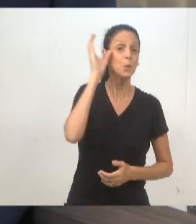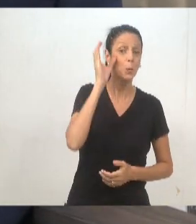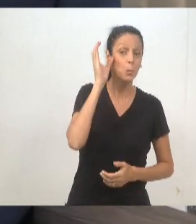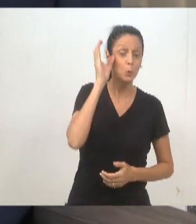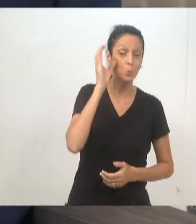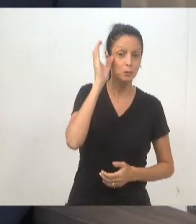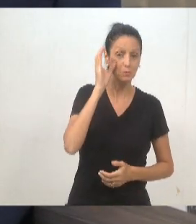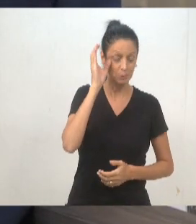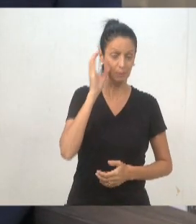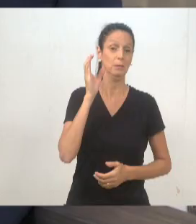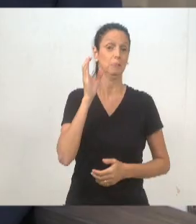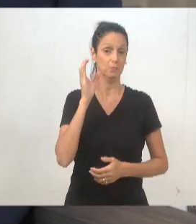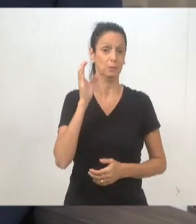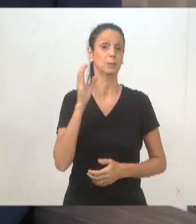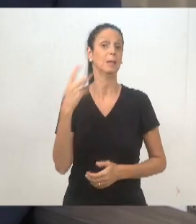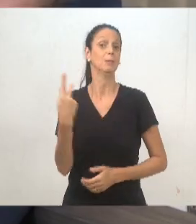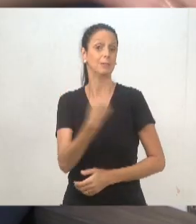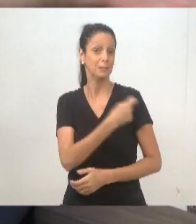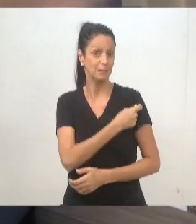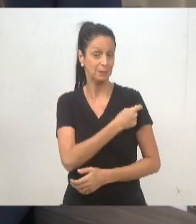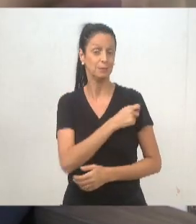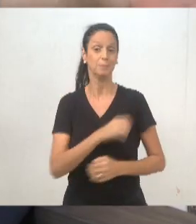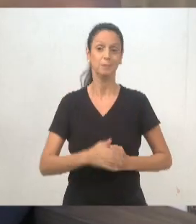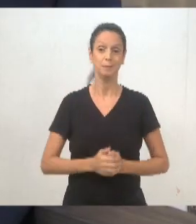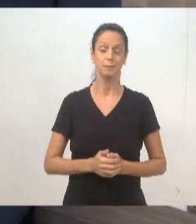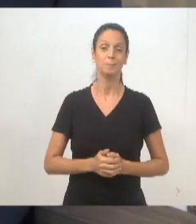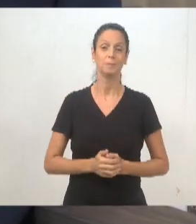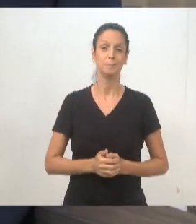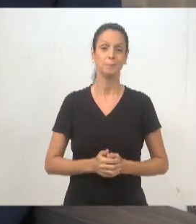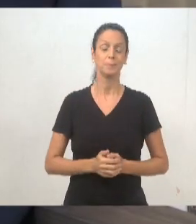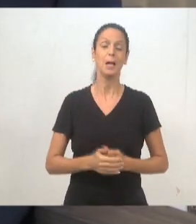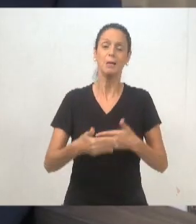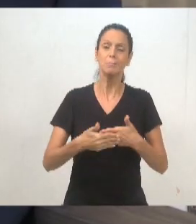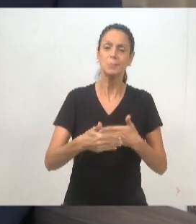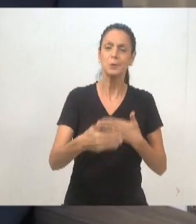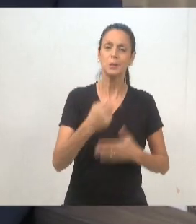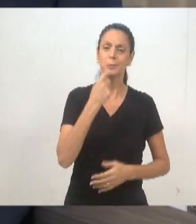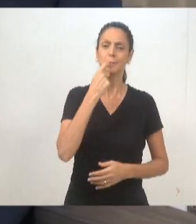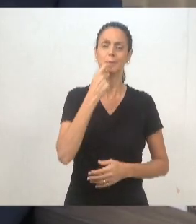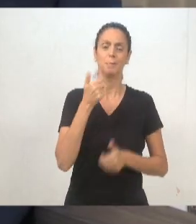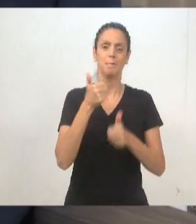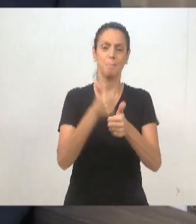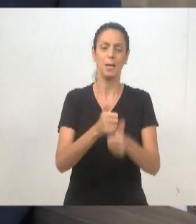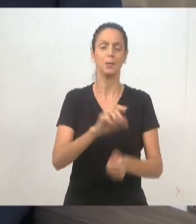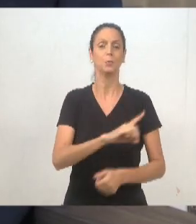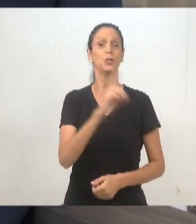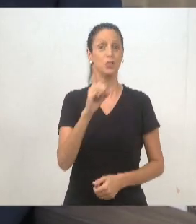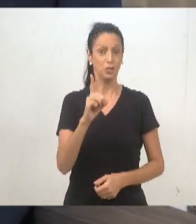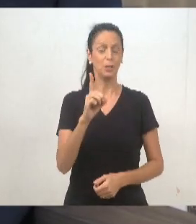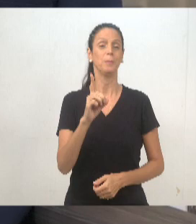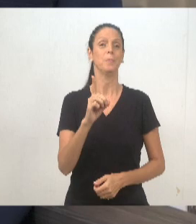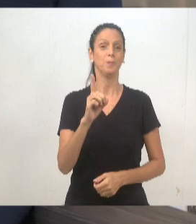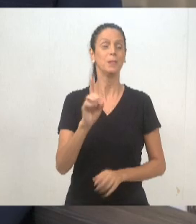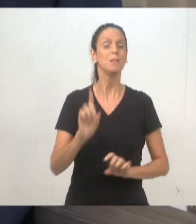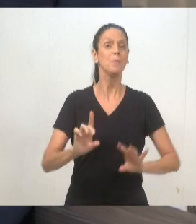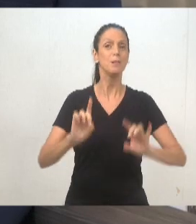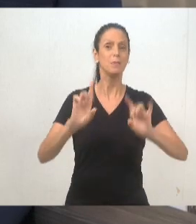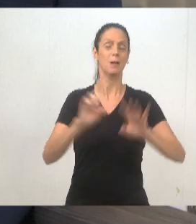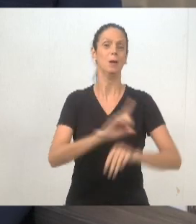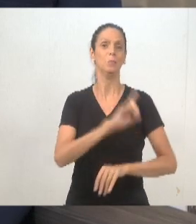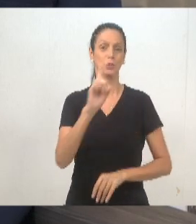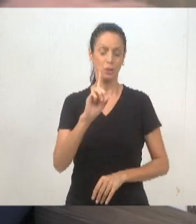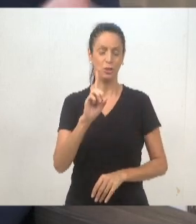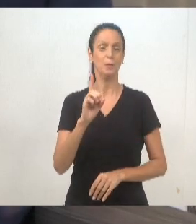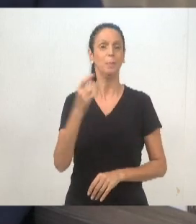relação à importância das vacinas, que inclusive antecede aí, nós estamos próximos aí do dia D da vacinação contra a gripe, aqui